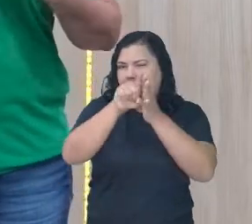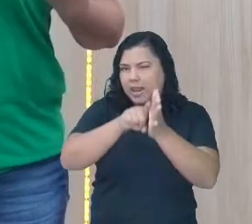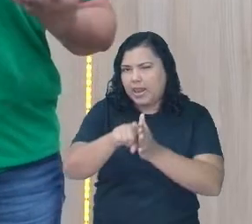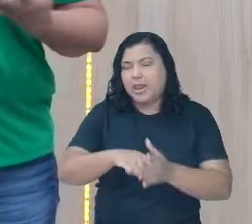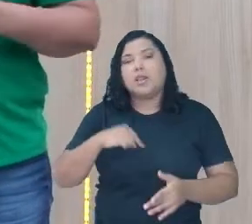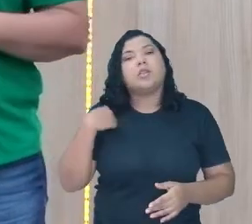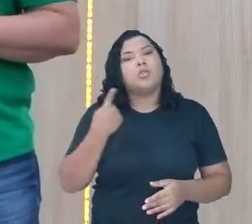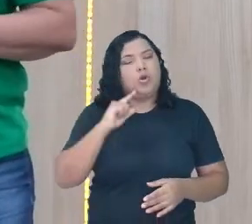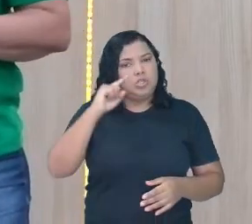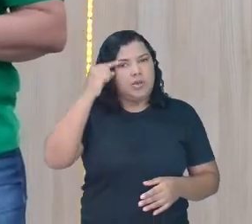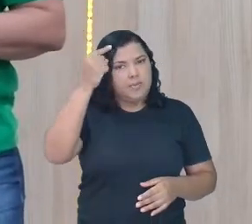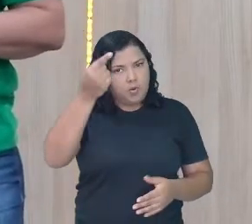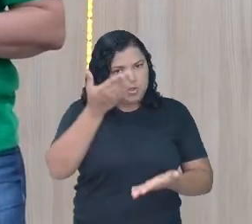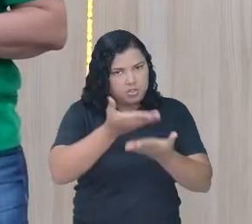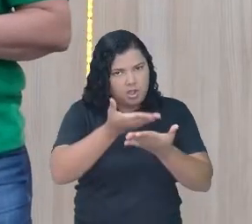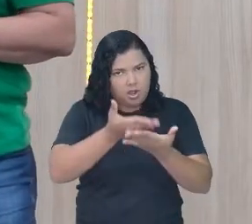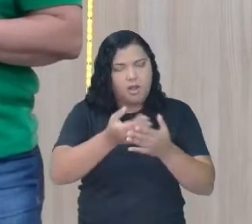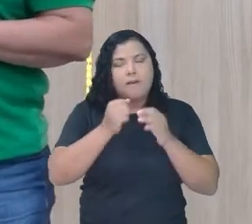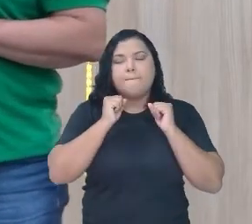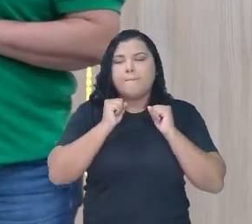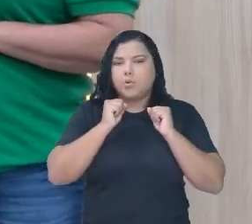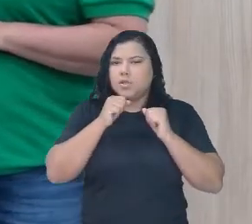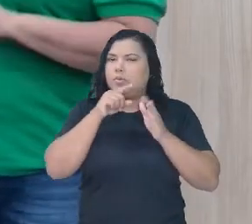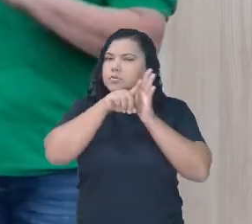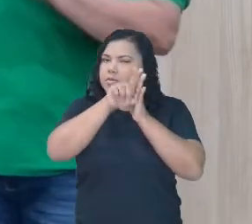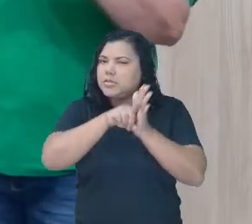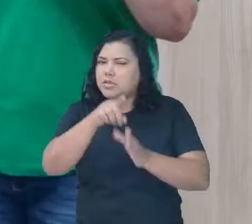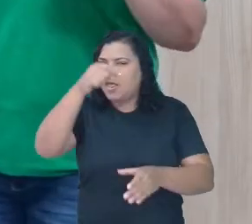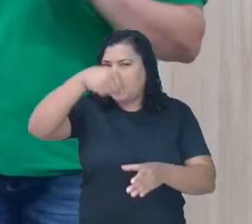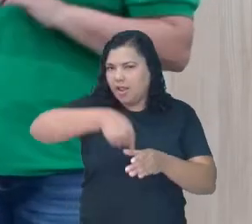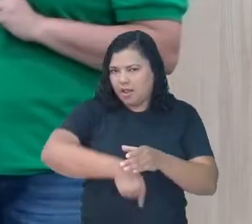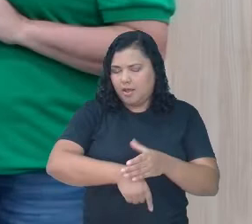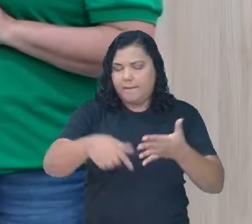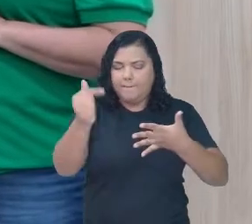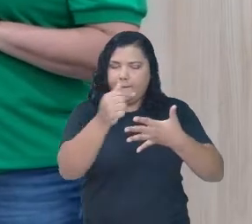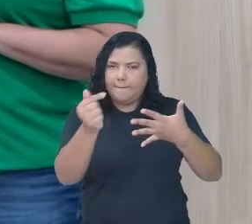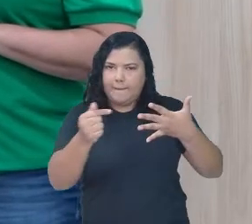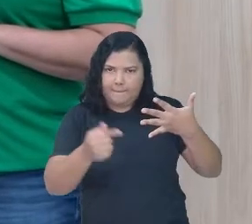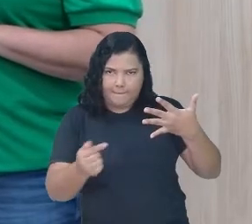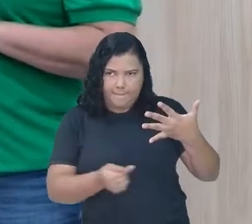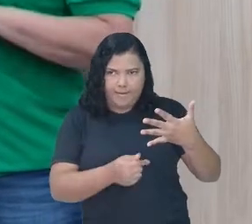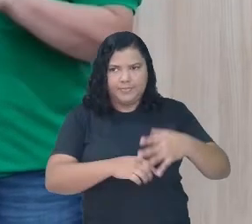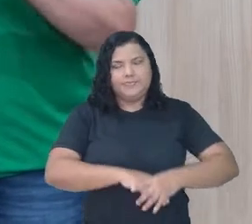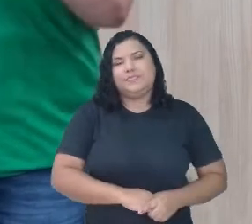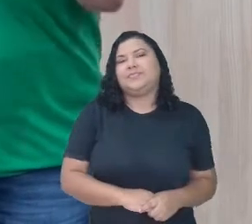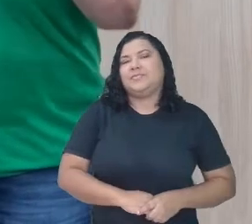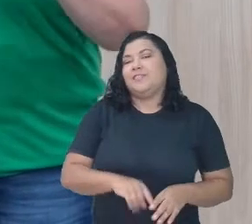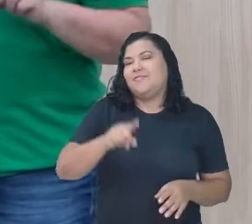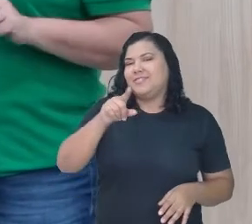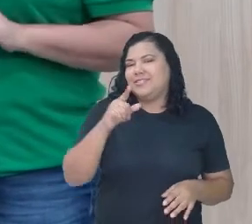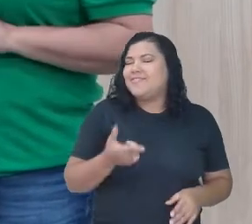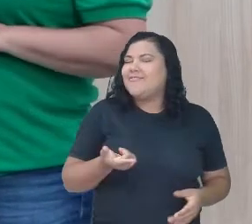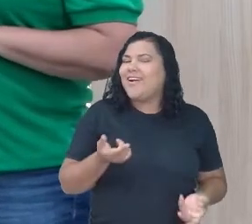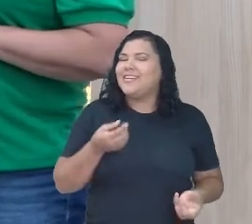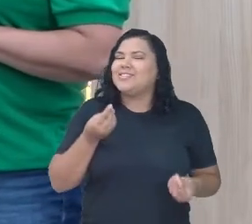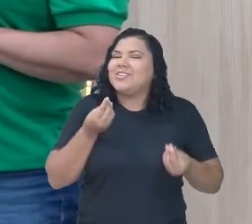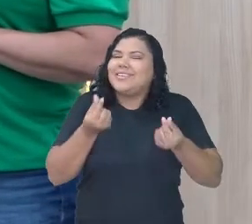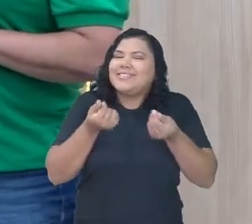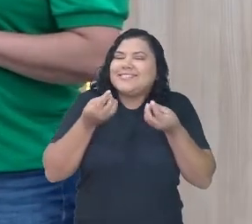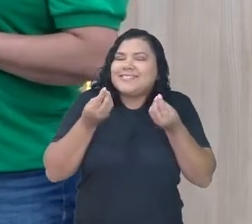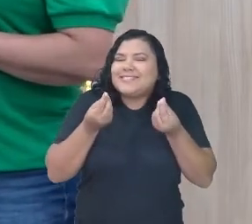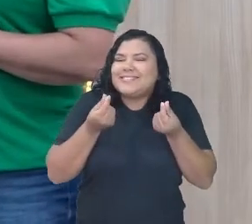estar explorando em outras aulas, cada ponto desse. Fica aí o gostinho de quero mais, né,